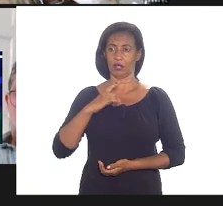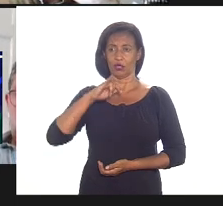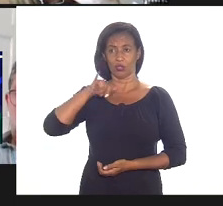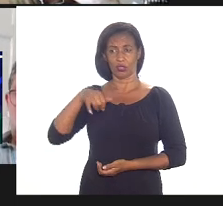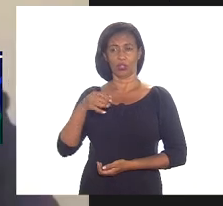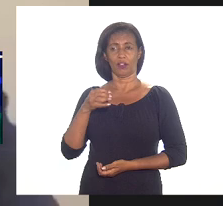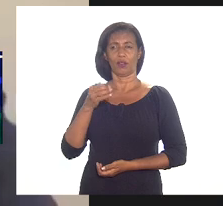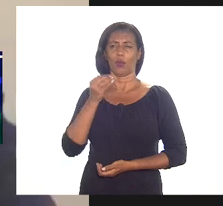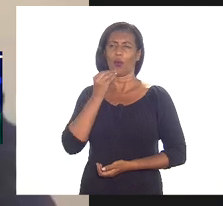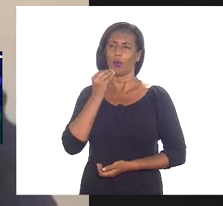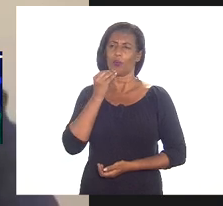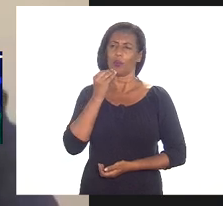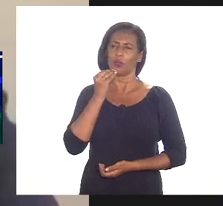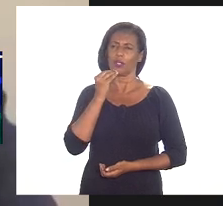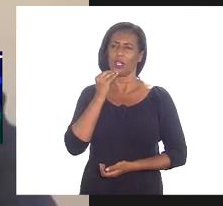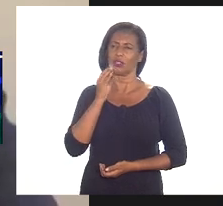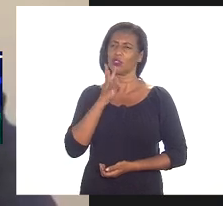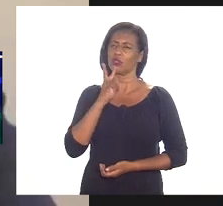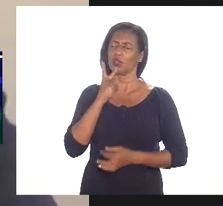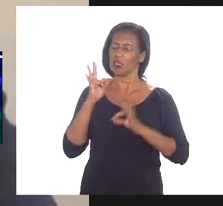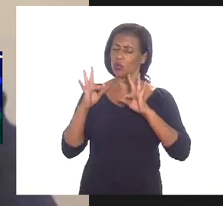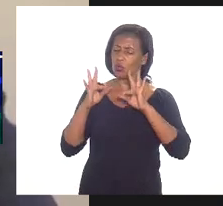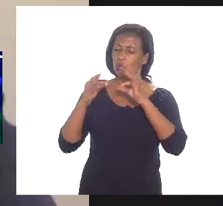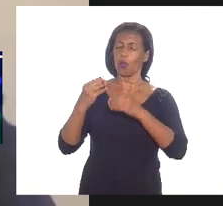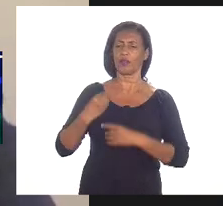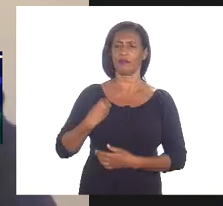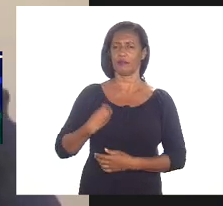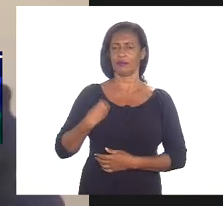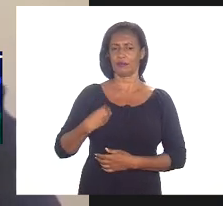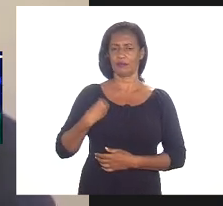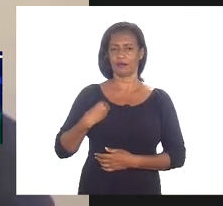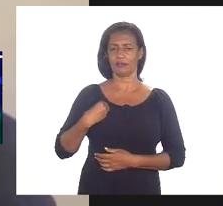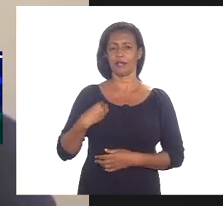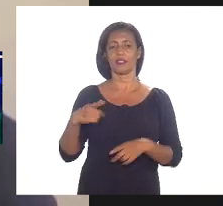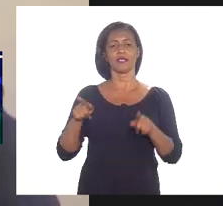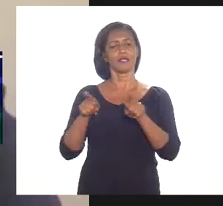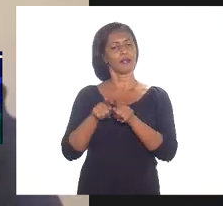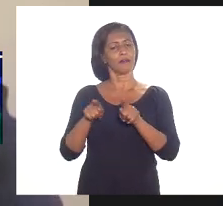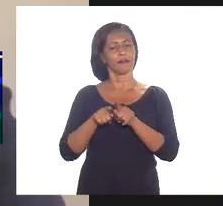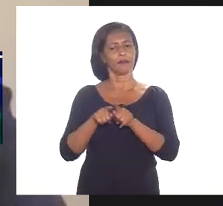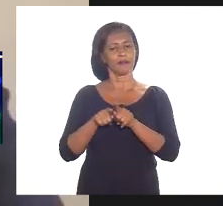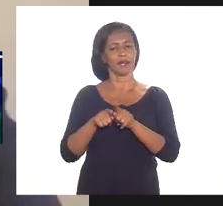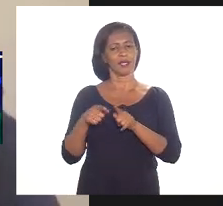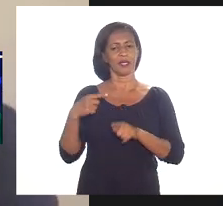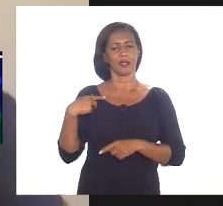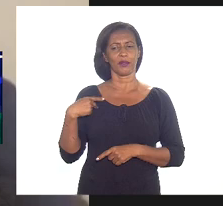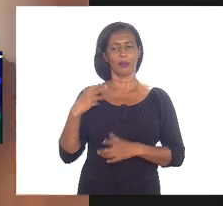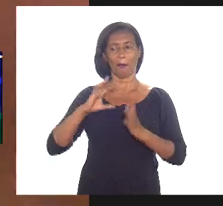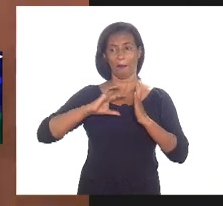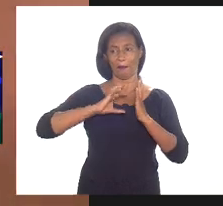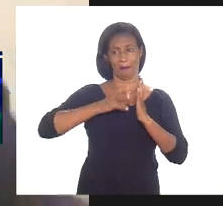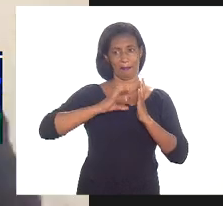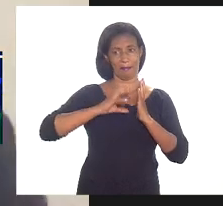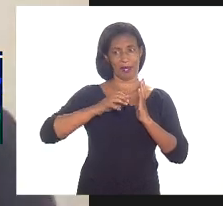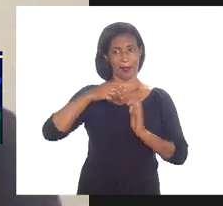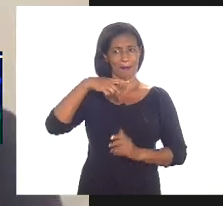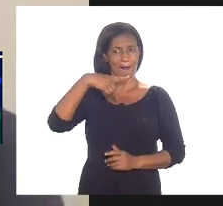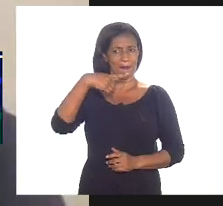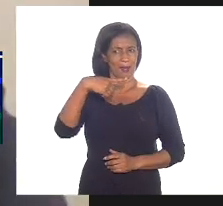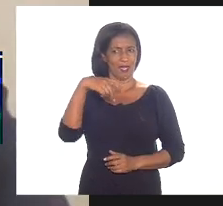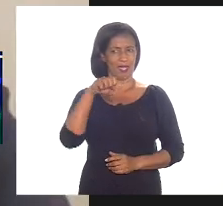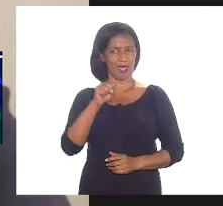oportunidade de conhecer toda a trajetória Deputado Noel de Carvalho além de ser do meu partido do